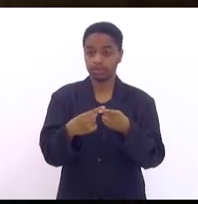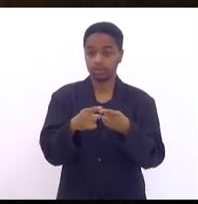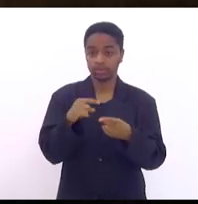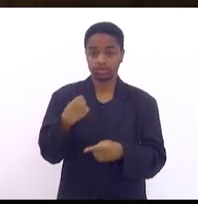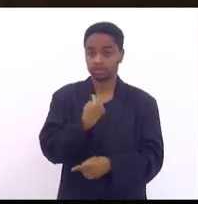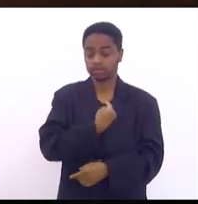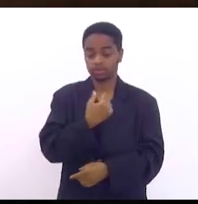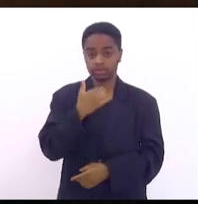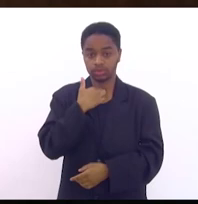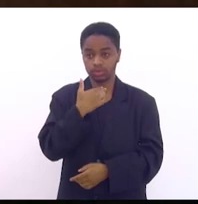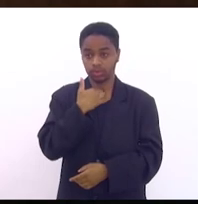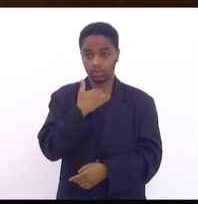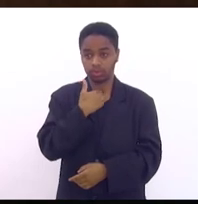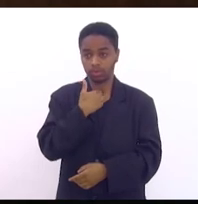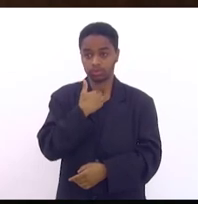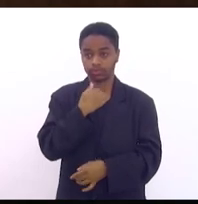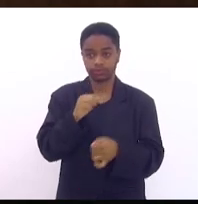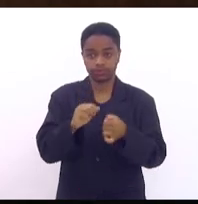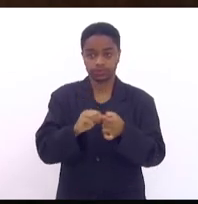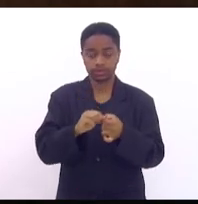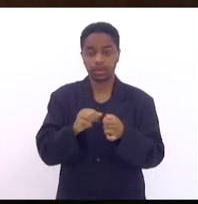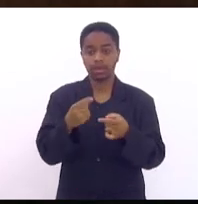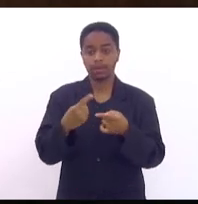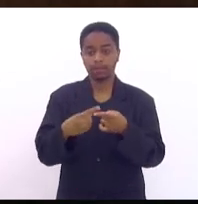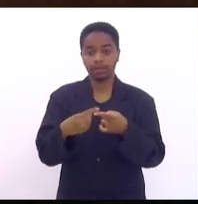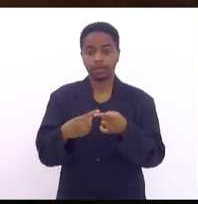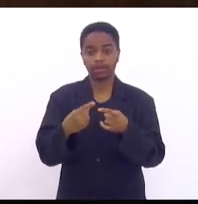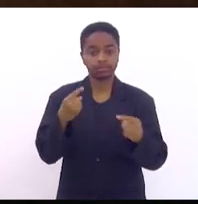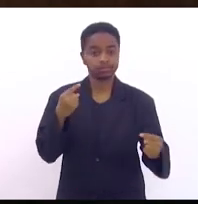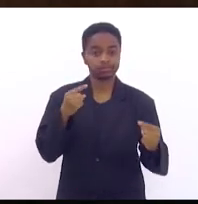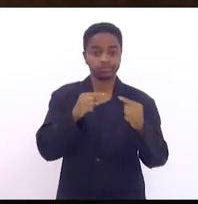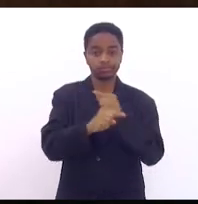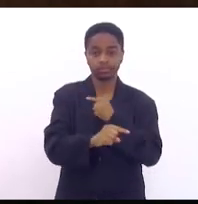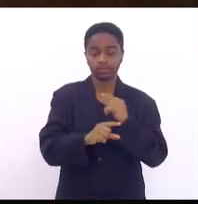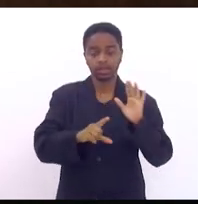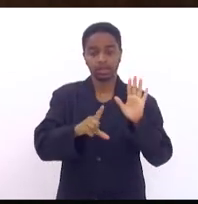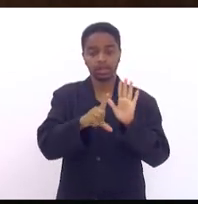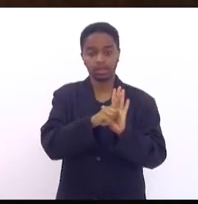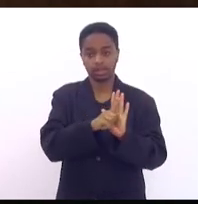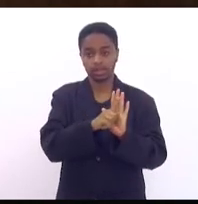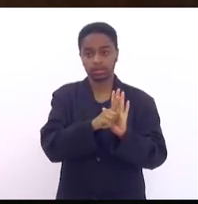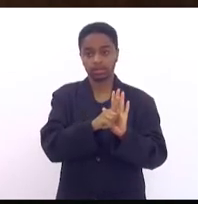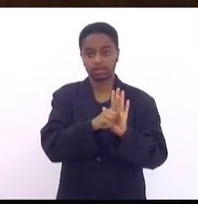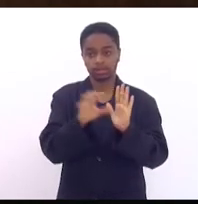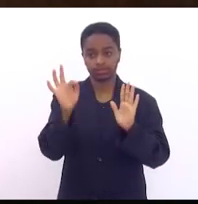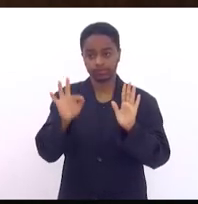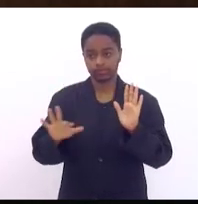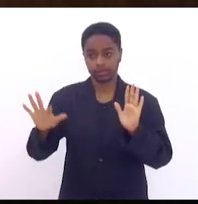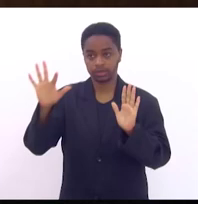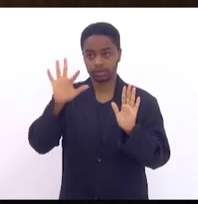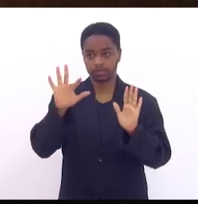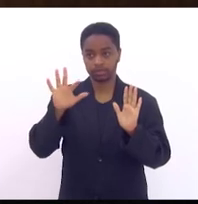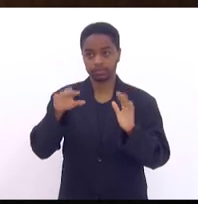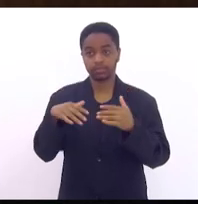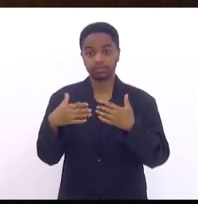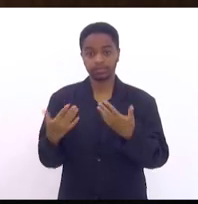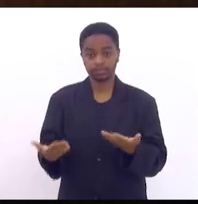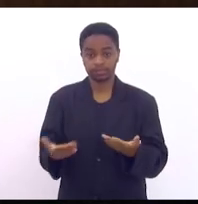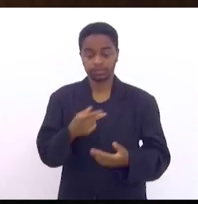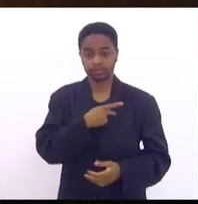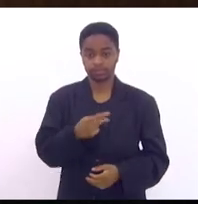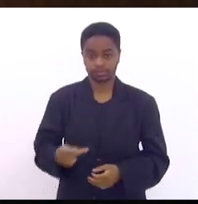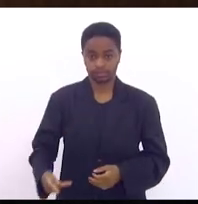poderíamos estar fazendo, porque estaríamos contrariando legislação federal. Então, senhor